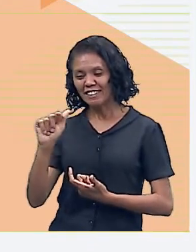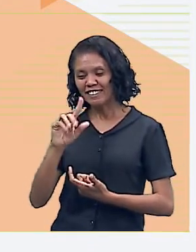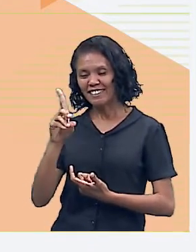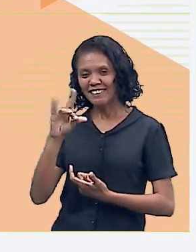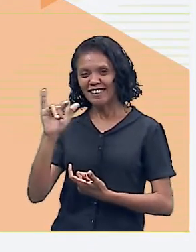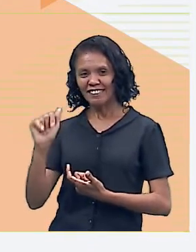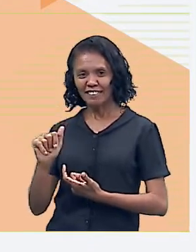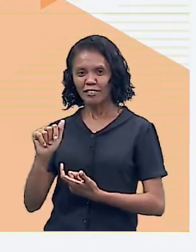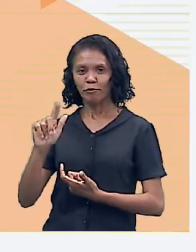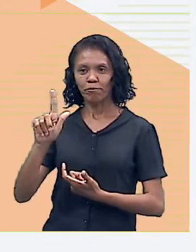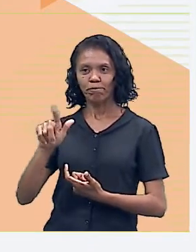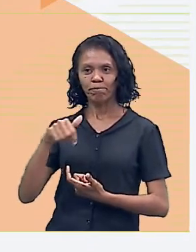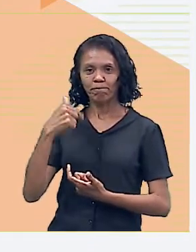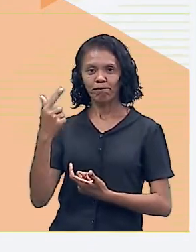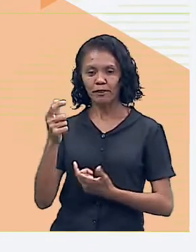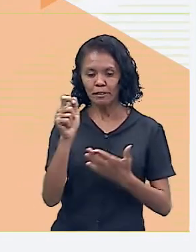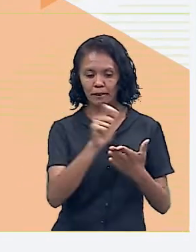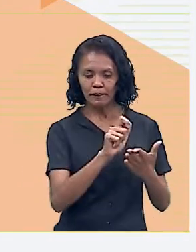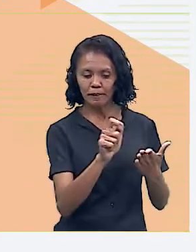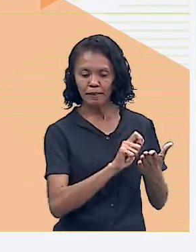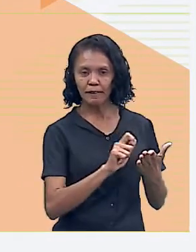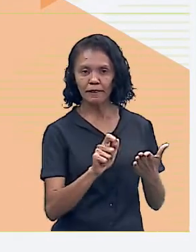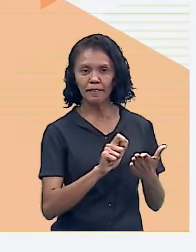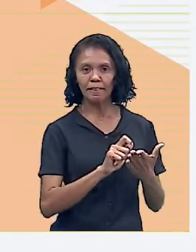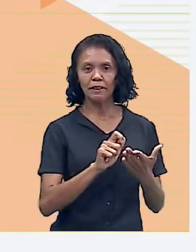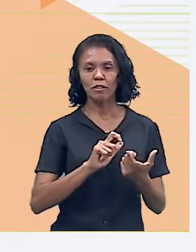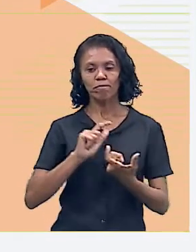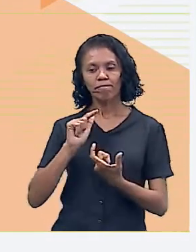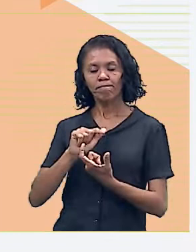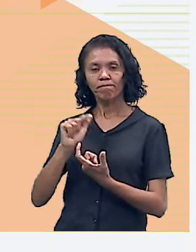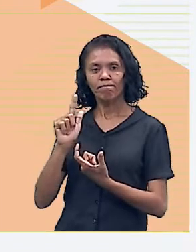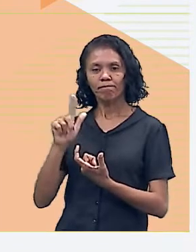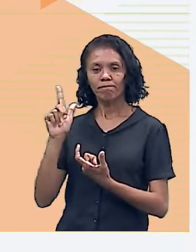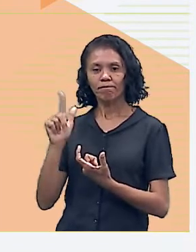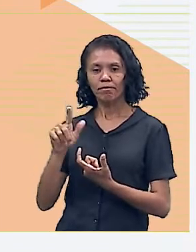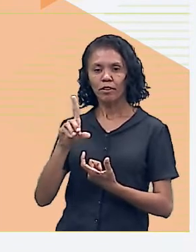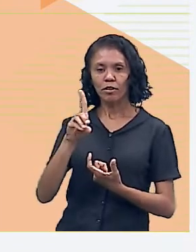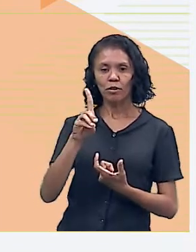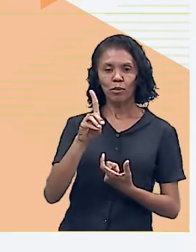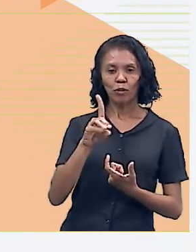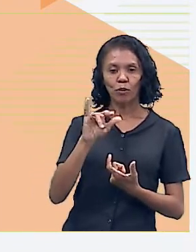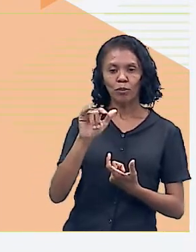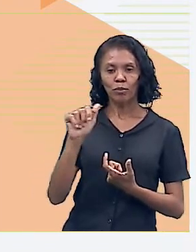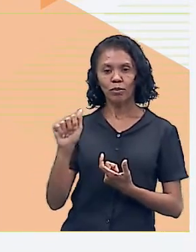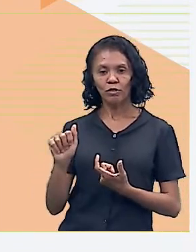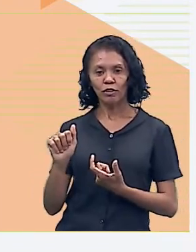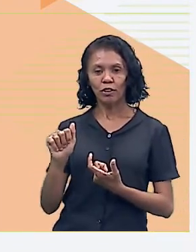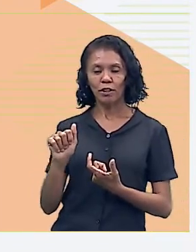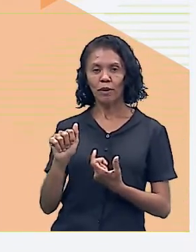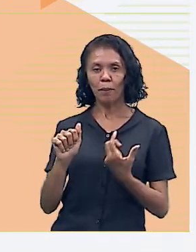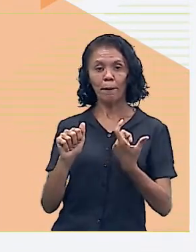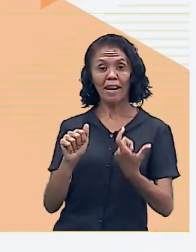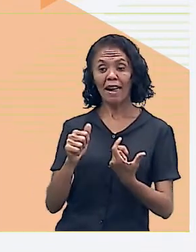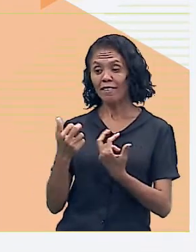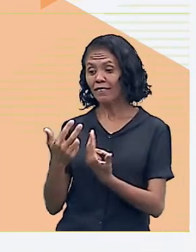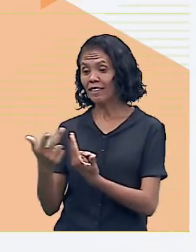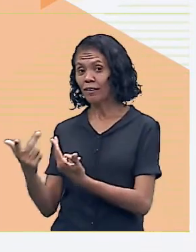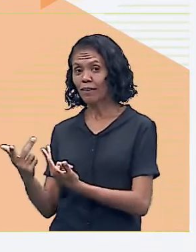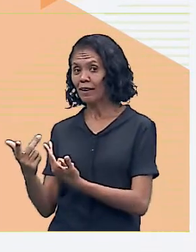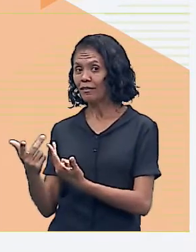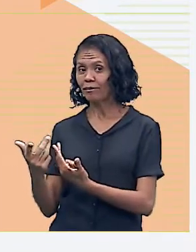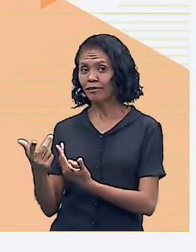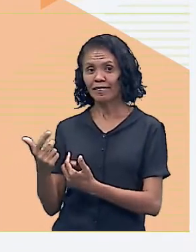última reforma ortográfica with entre palavras iguais deixou de existir então muita atenção